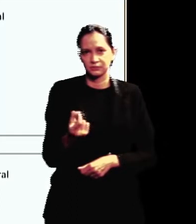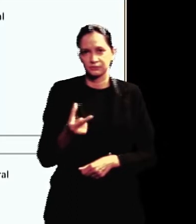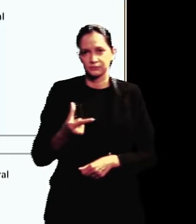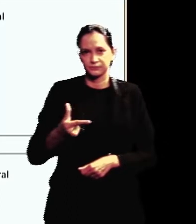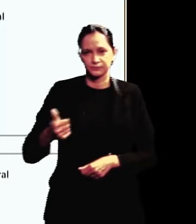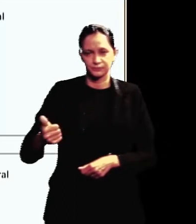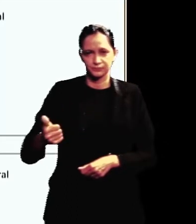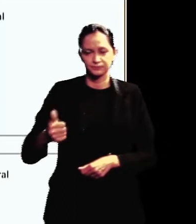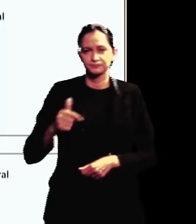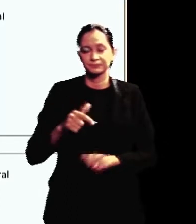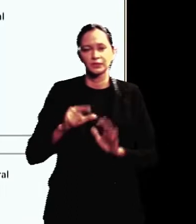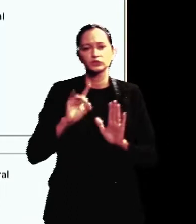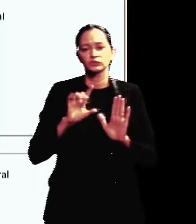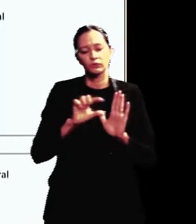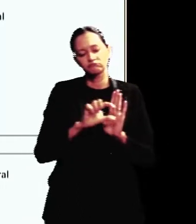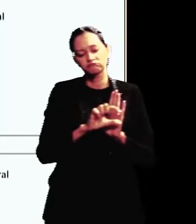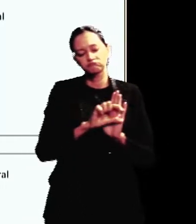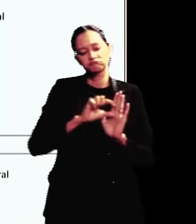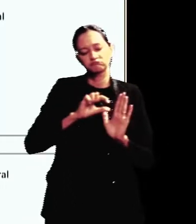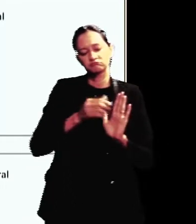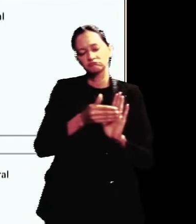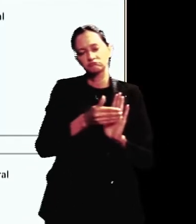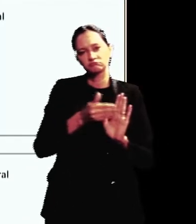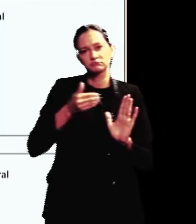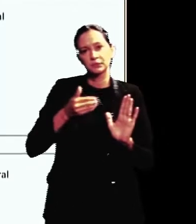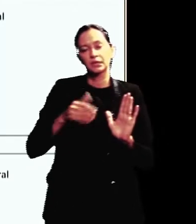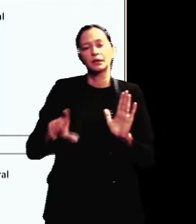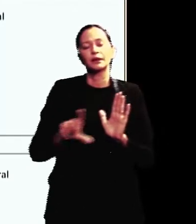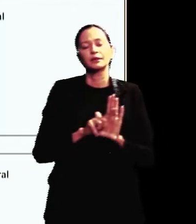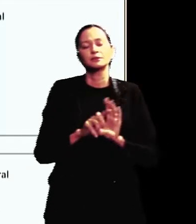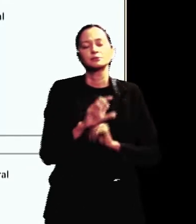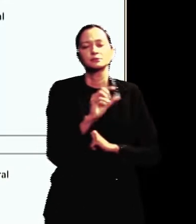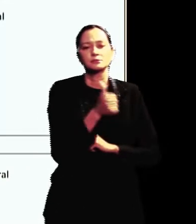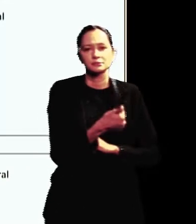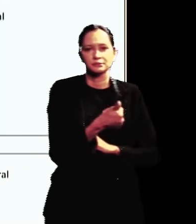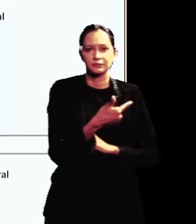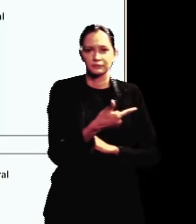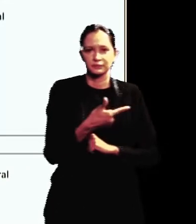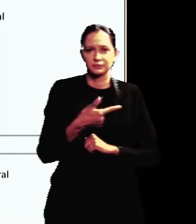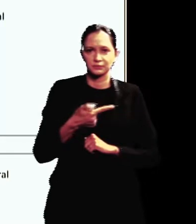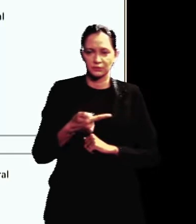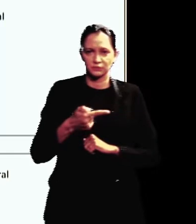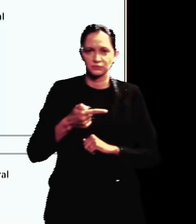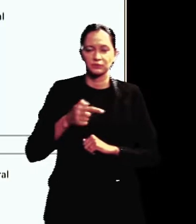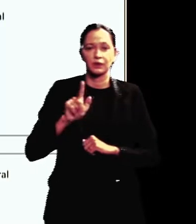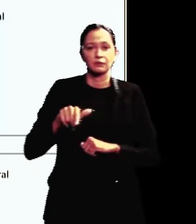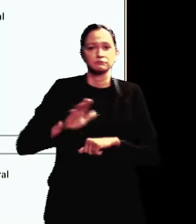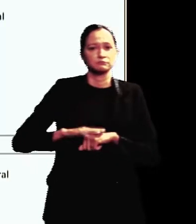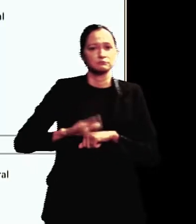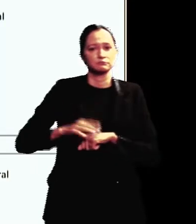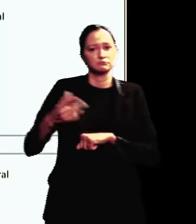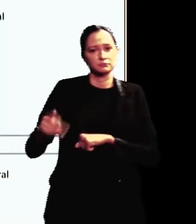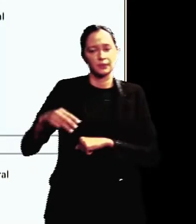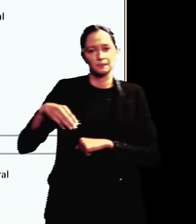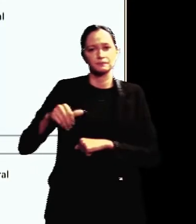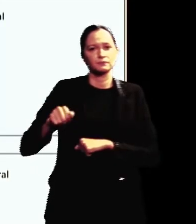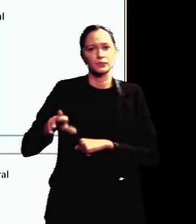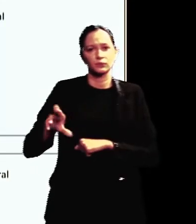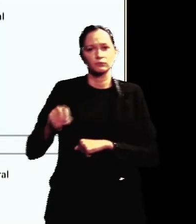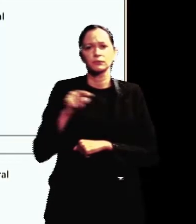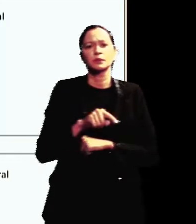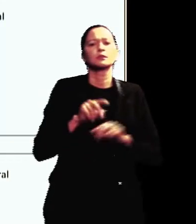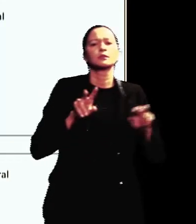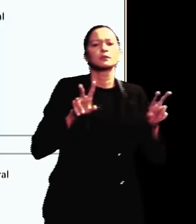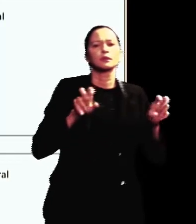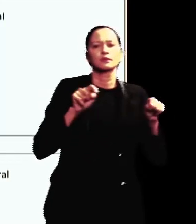077/21. Veto parcial ao autógrafo de lei 127, de autoria do vereador Mauro Rubem. Dispõe sobre a suspensão